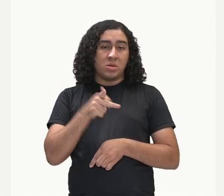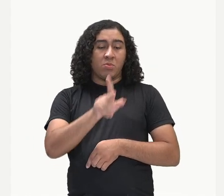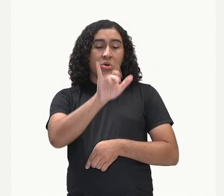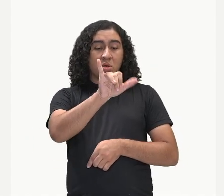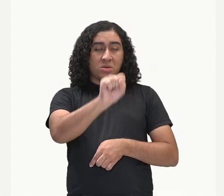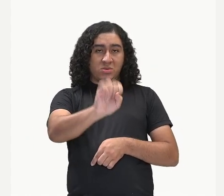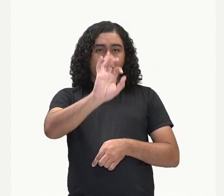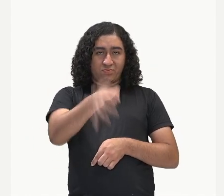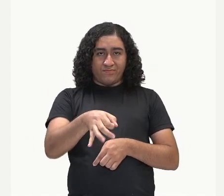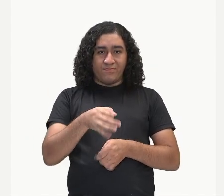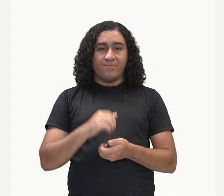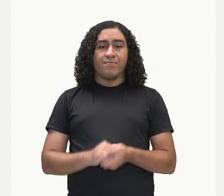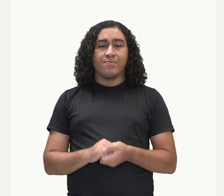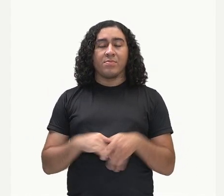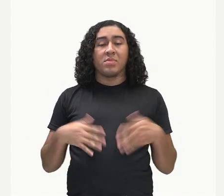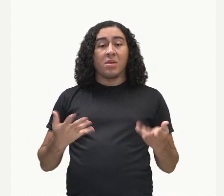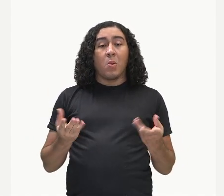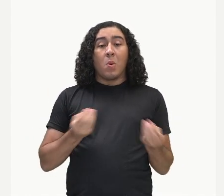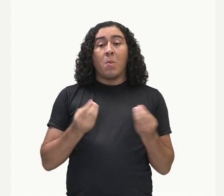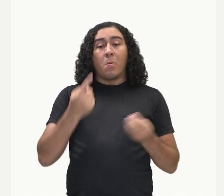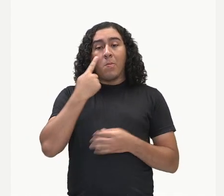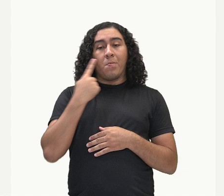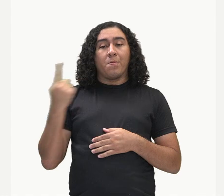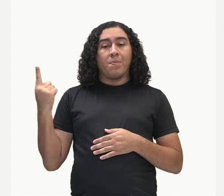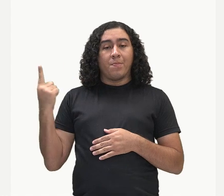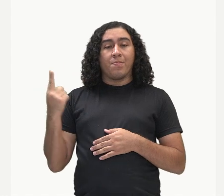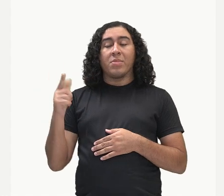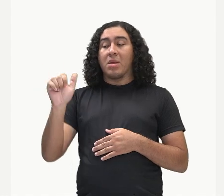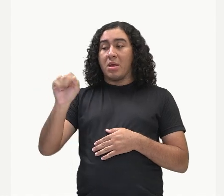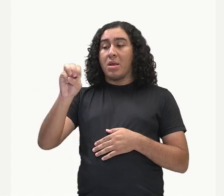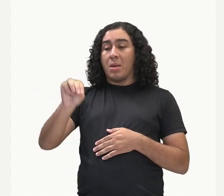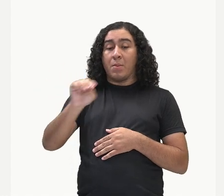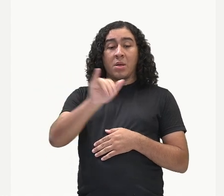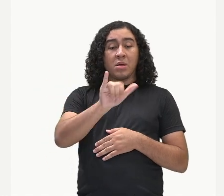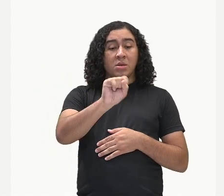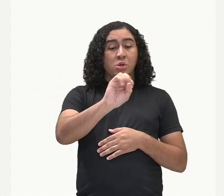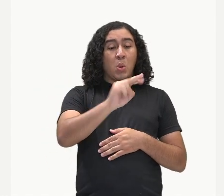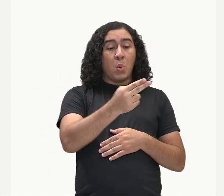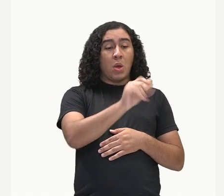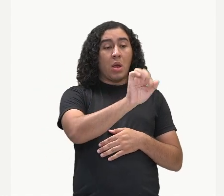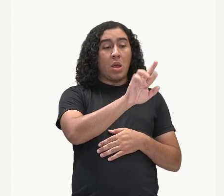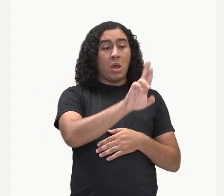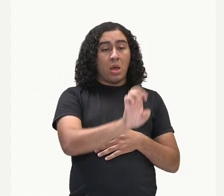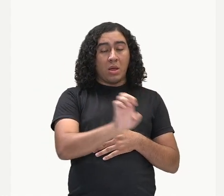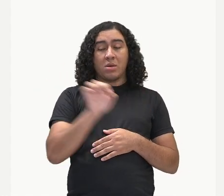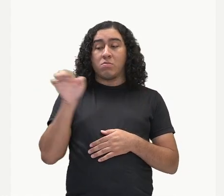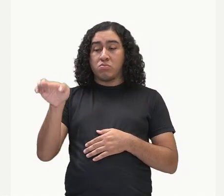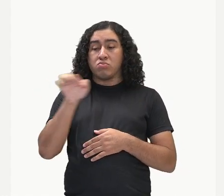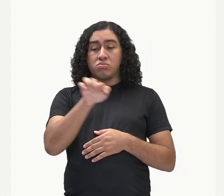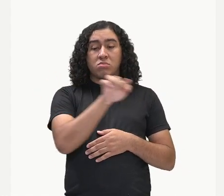is. Então, as formas do verbo é am, is ou are. O verbo to be vai ser uma